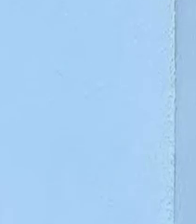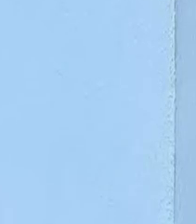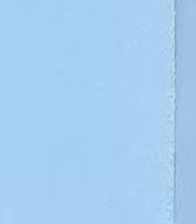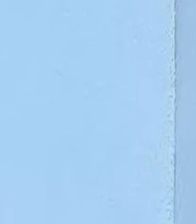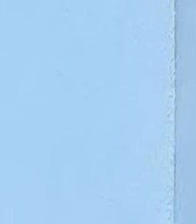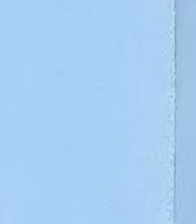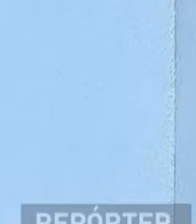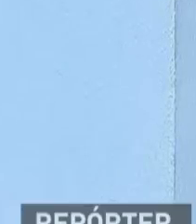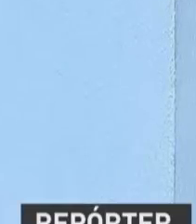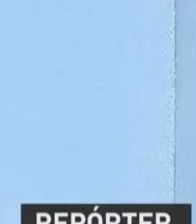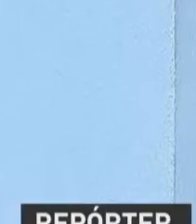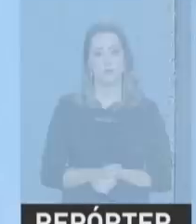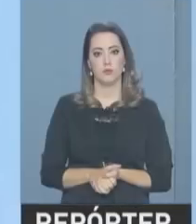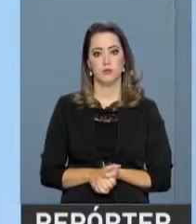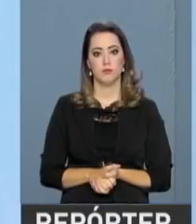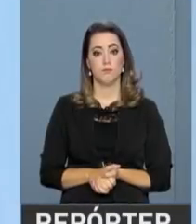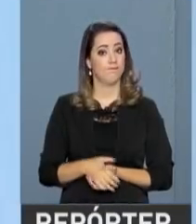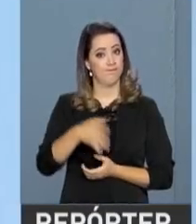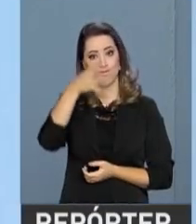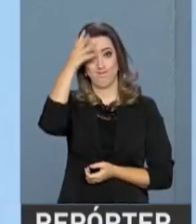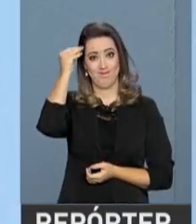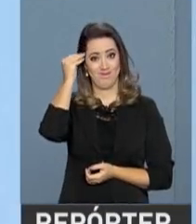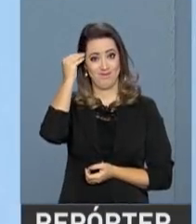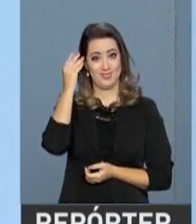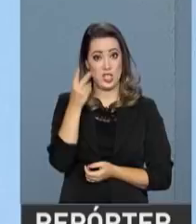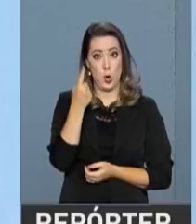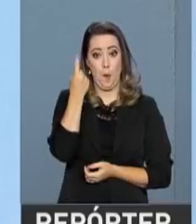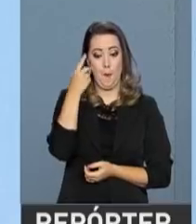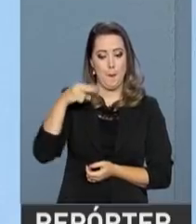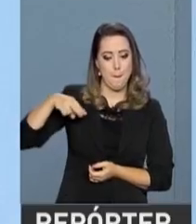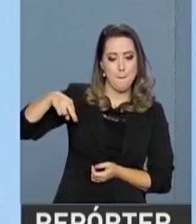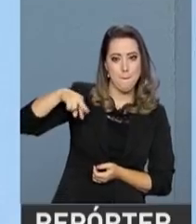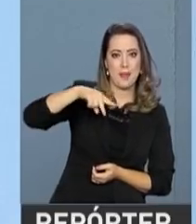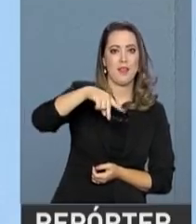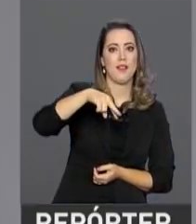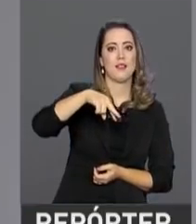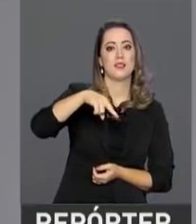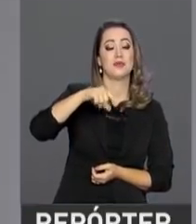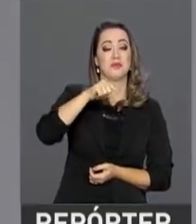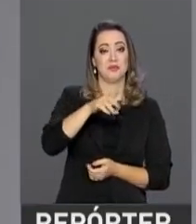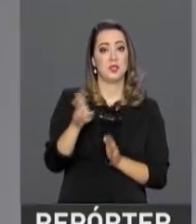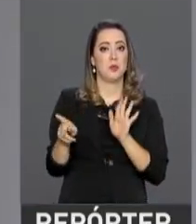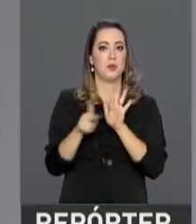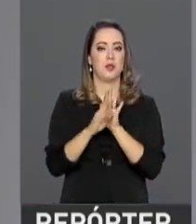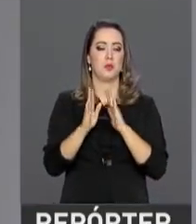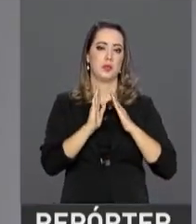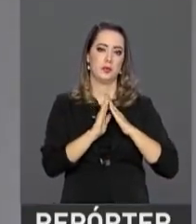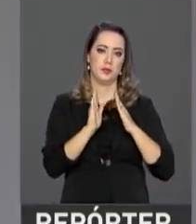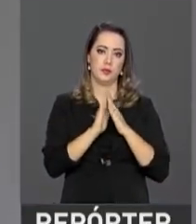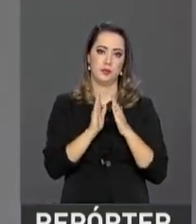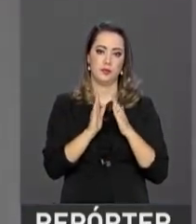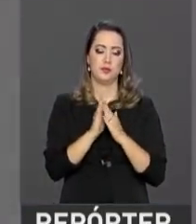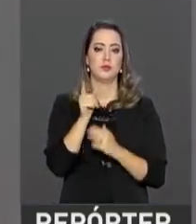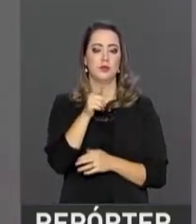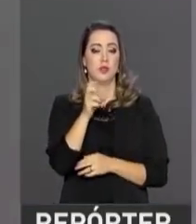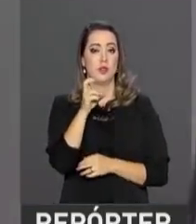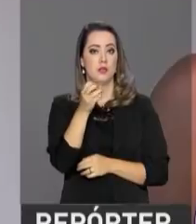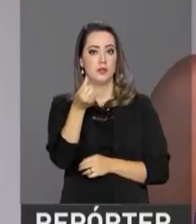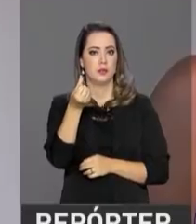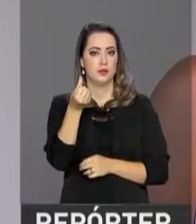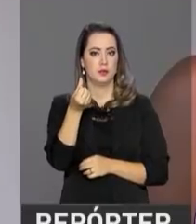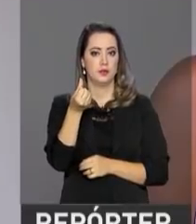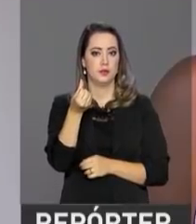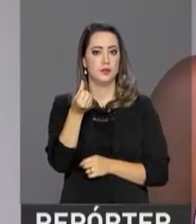luciano não vai esquecer tão cedo o primeiro passo dentro da casa própria o carioca de 56 anos morava de favor